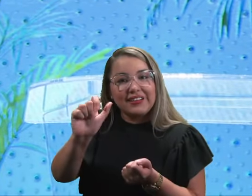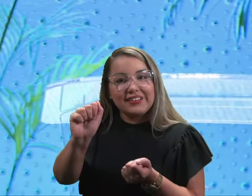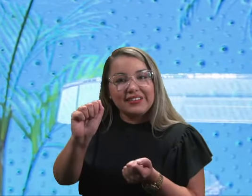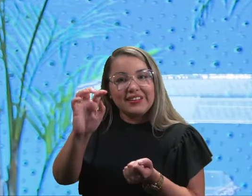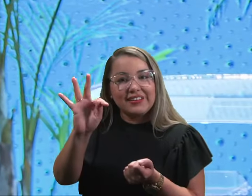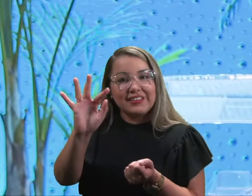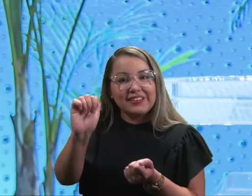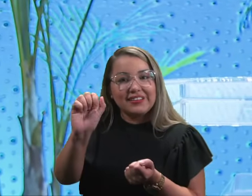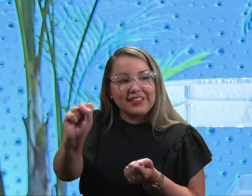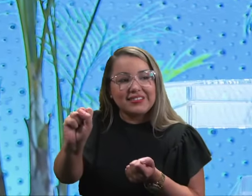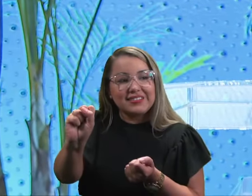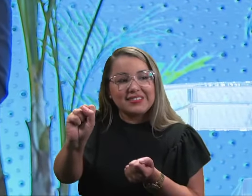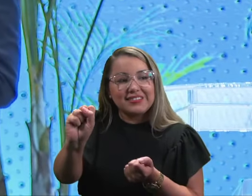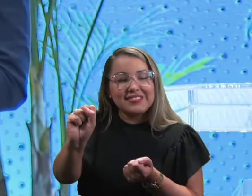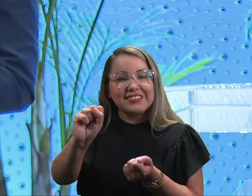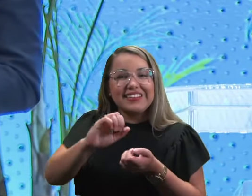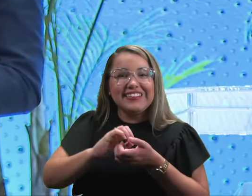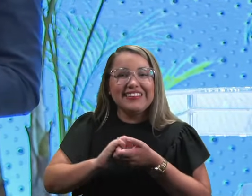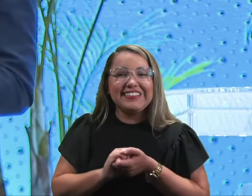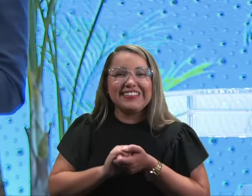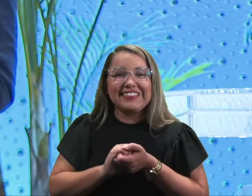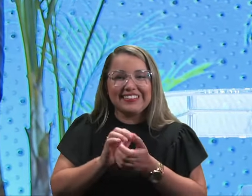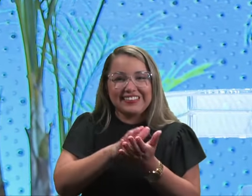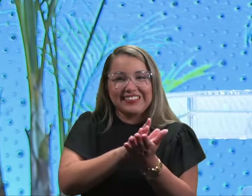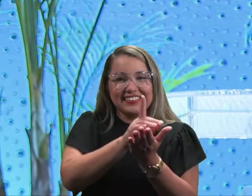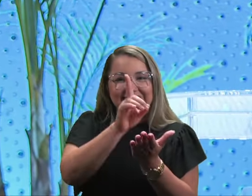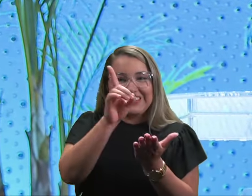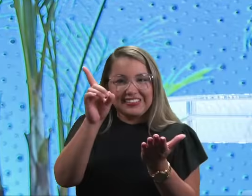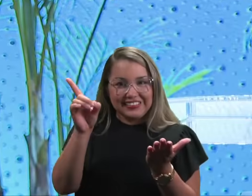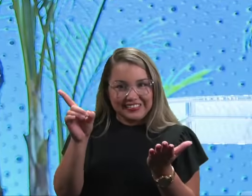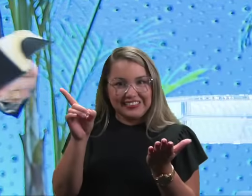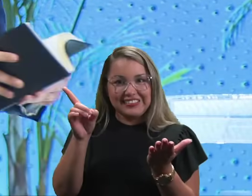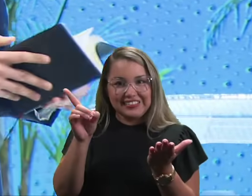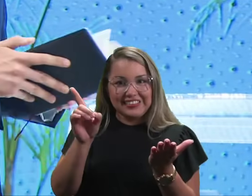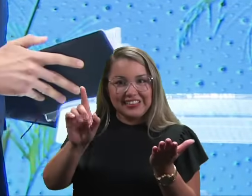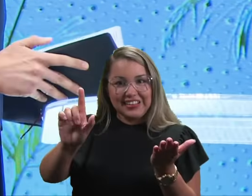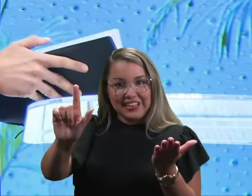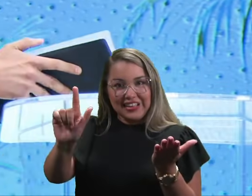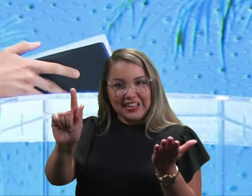Abra a palavra de Deus no livro de Gálatas.